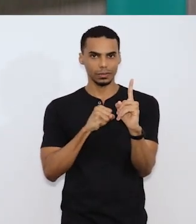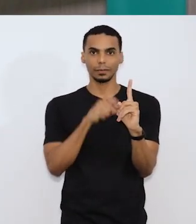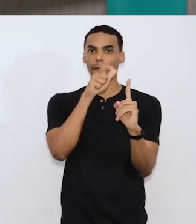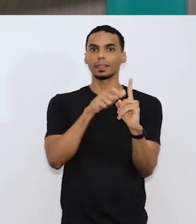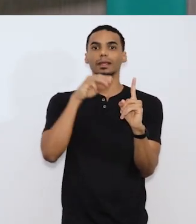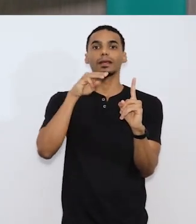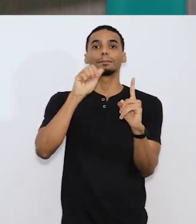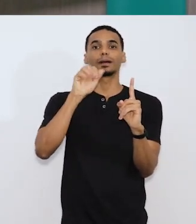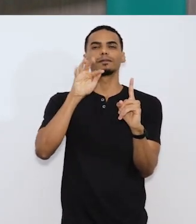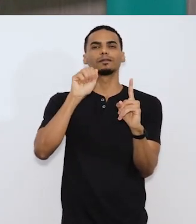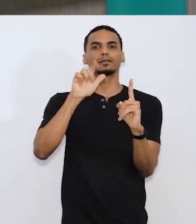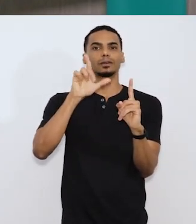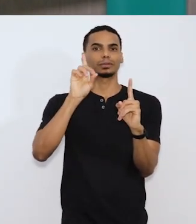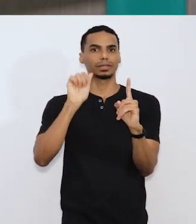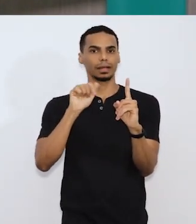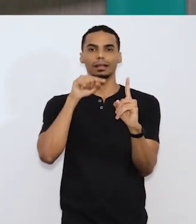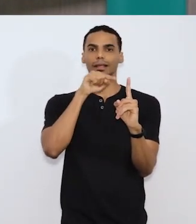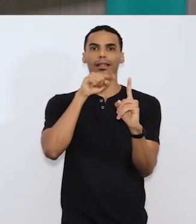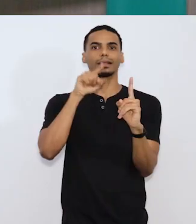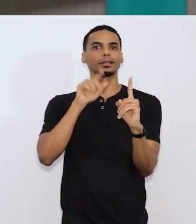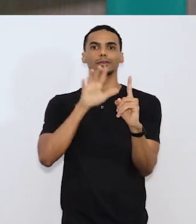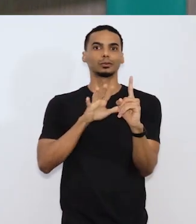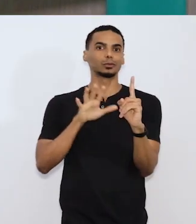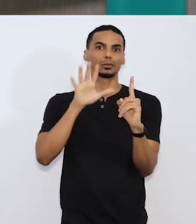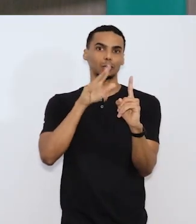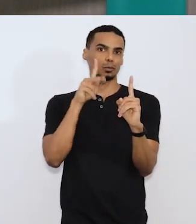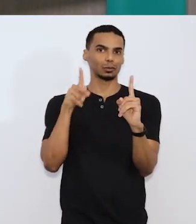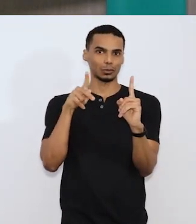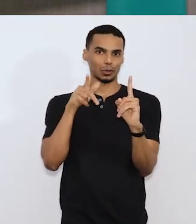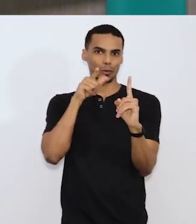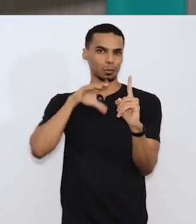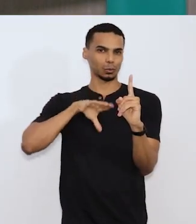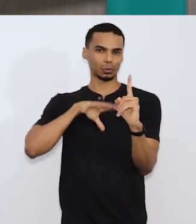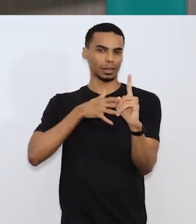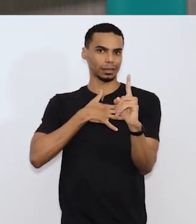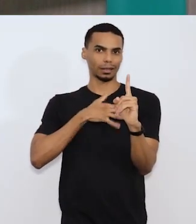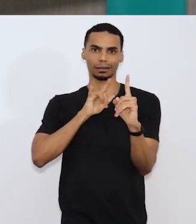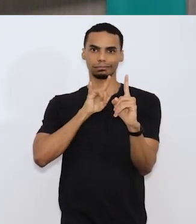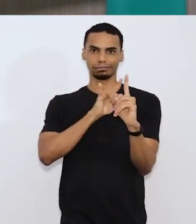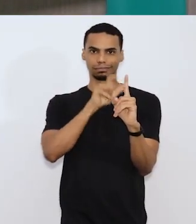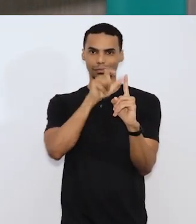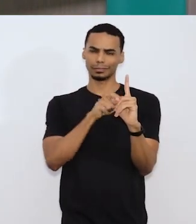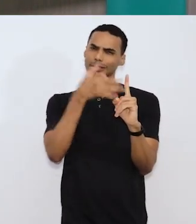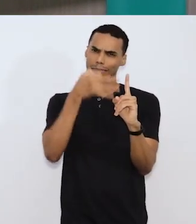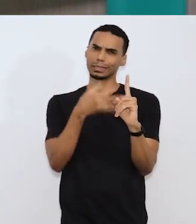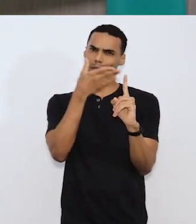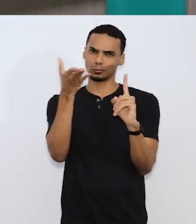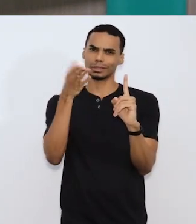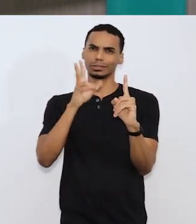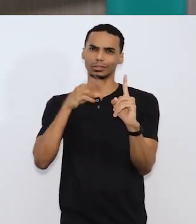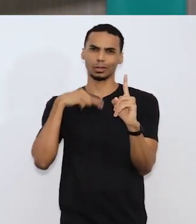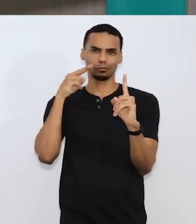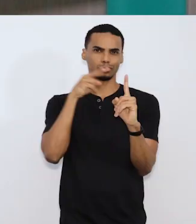A Mafalda, ela é a queridinha de todo professor de língua portuguesa. Com certeza vocês já devem ter visto